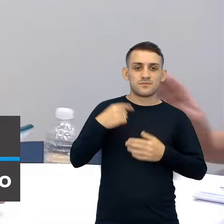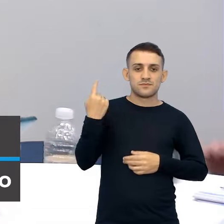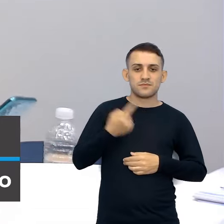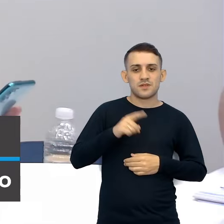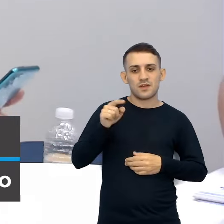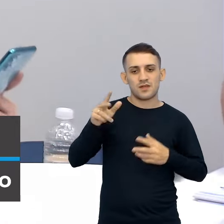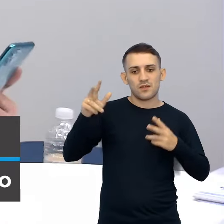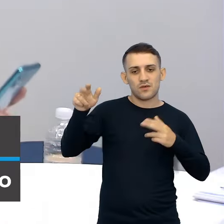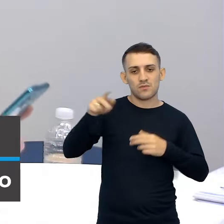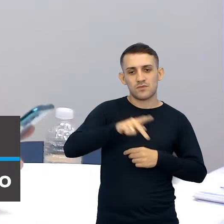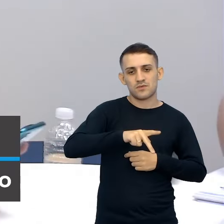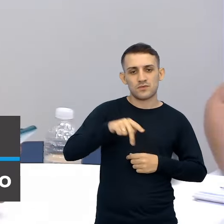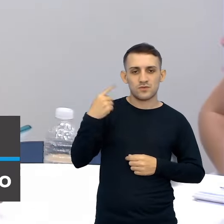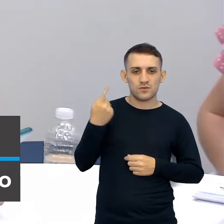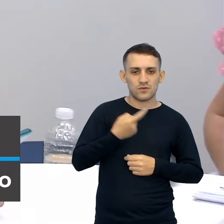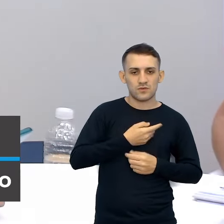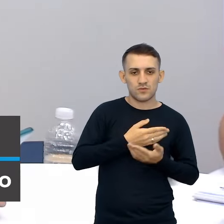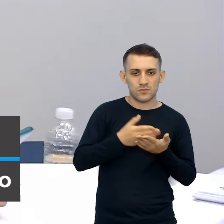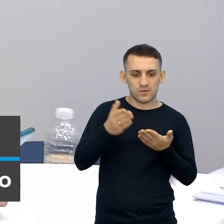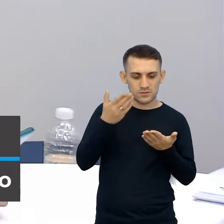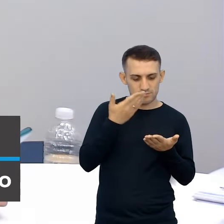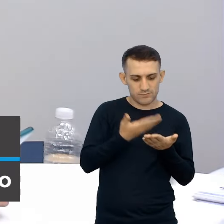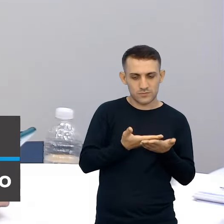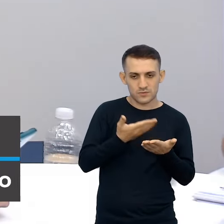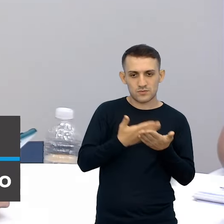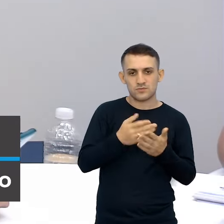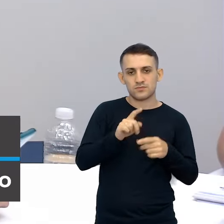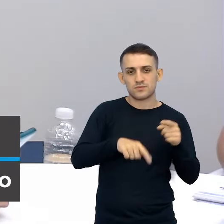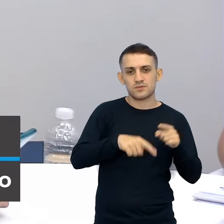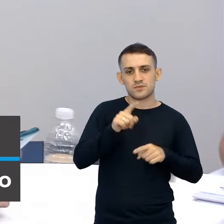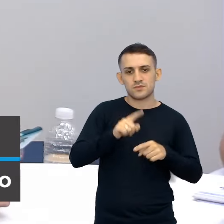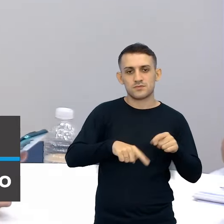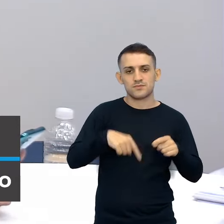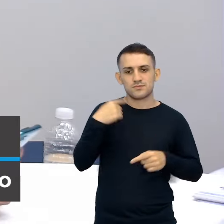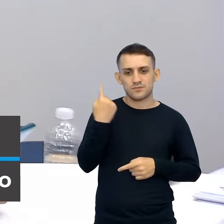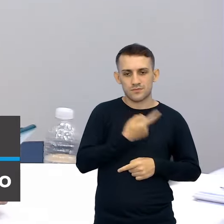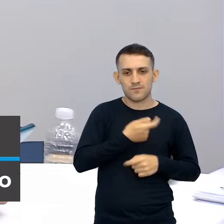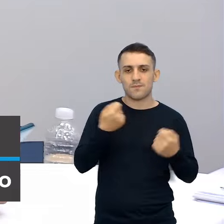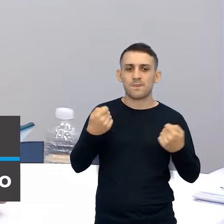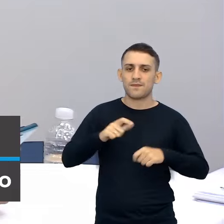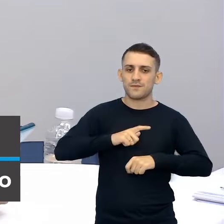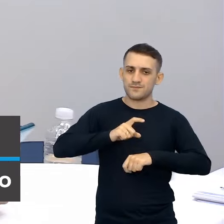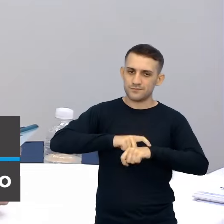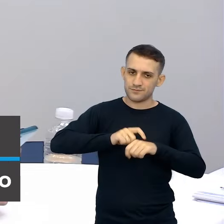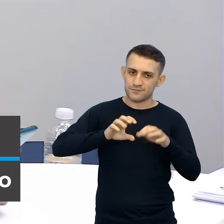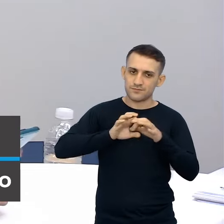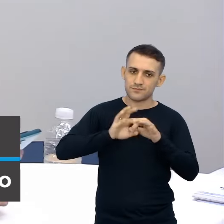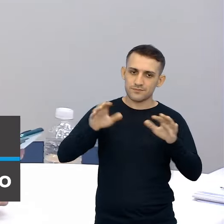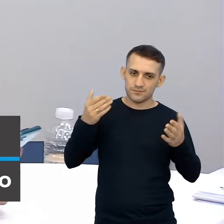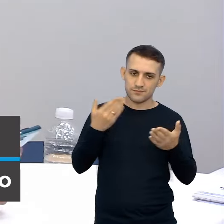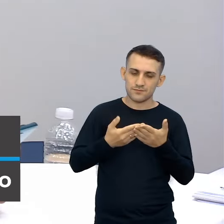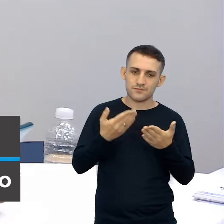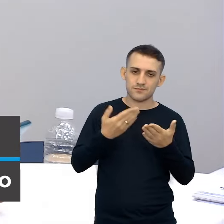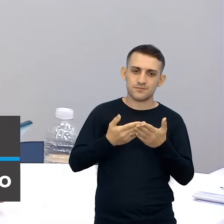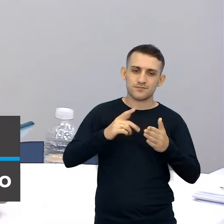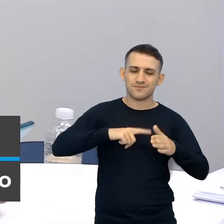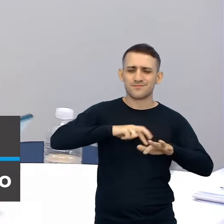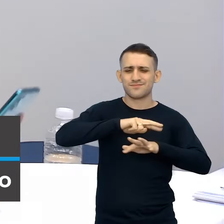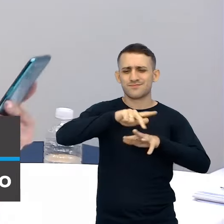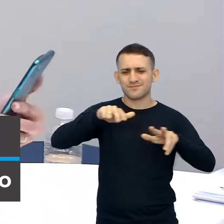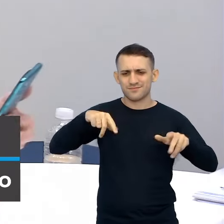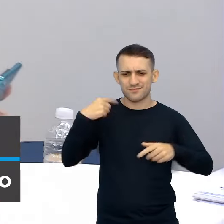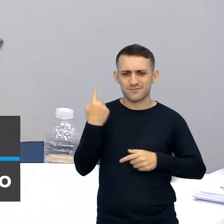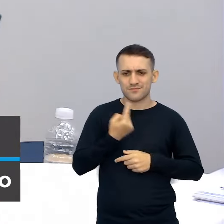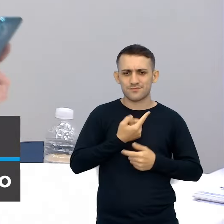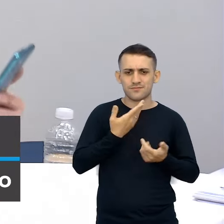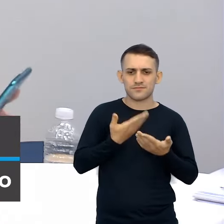professor na sala de aula. A gente começa a estudar esse material, a gente tem que tirar um tempo para estudar, não sei de onde, porque é tanta coisa que vem, né, Elton? Sim.